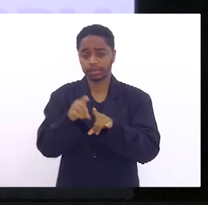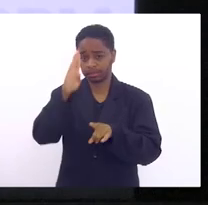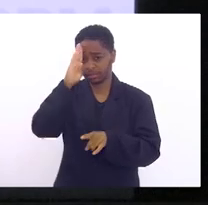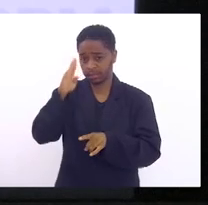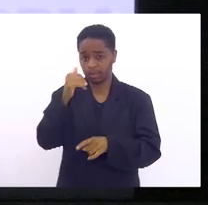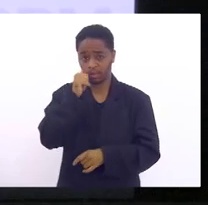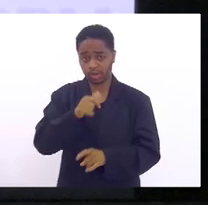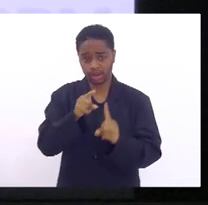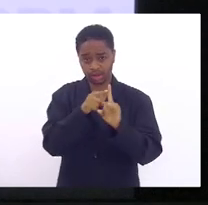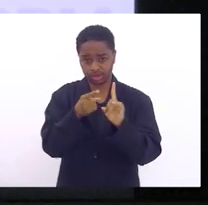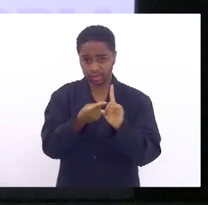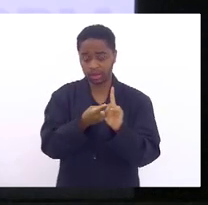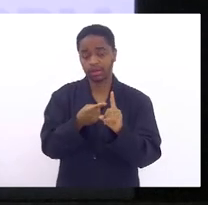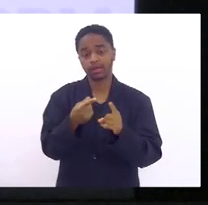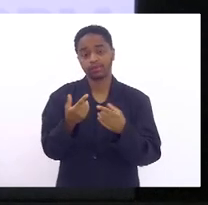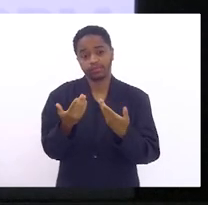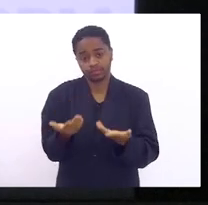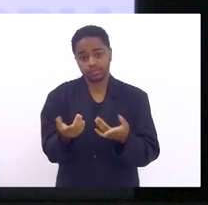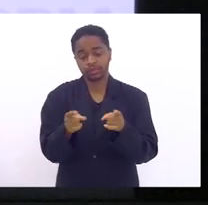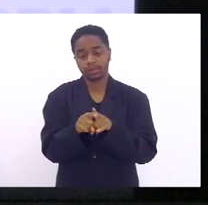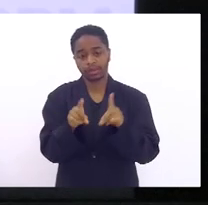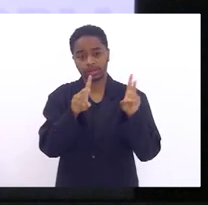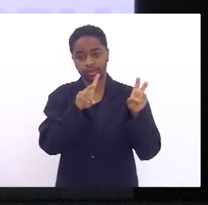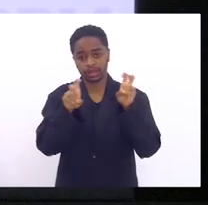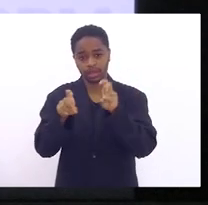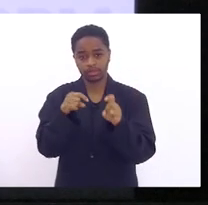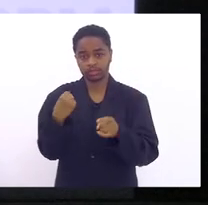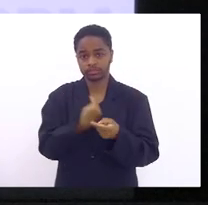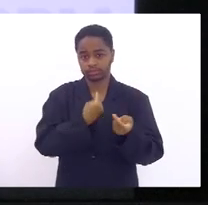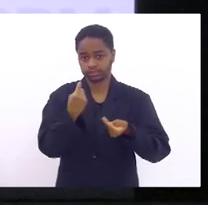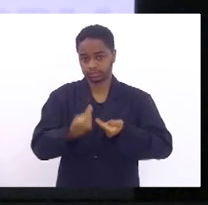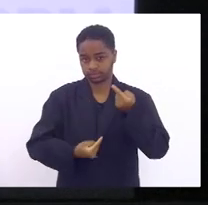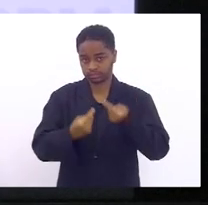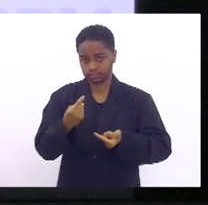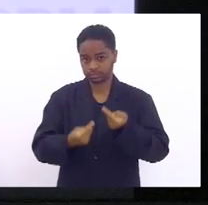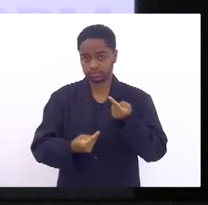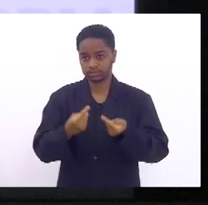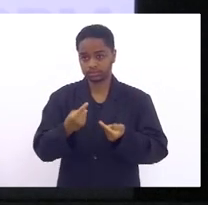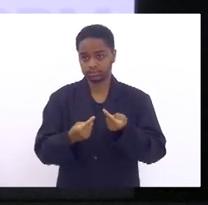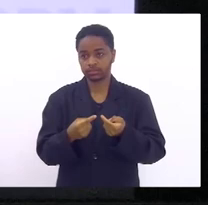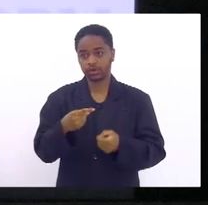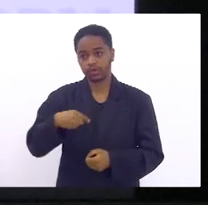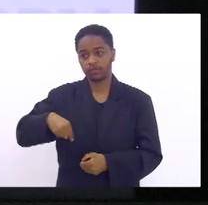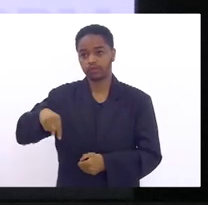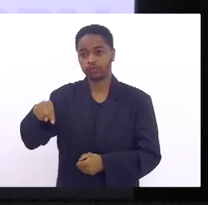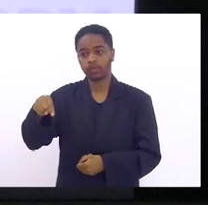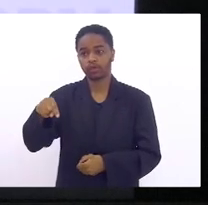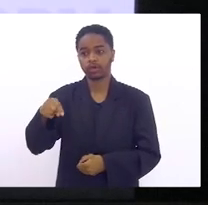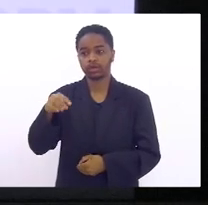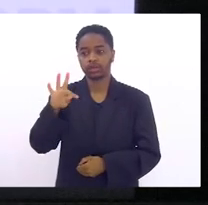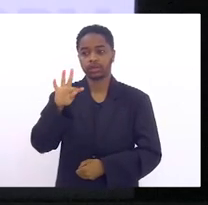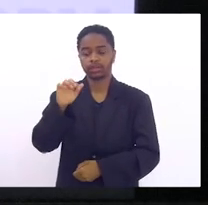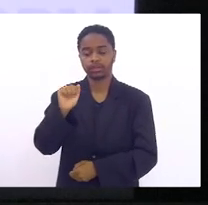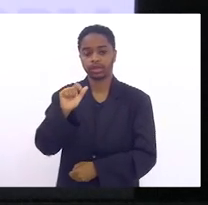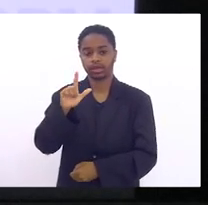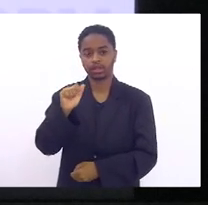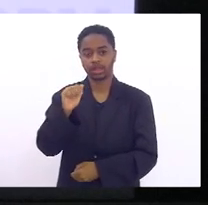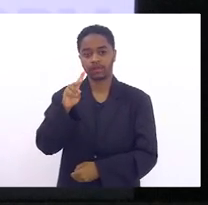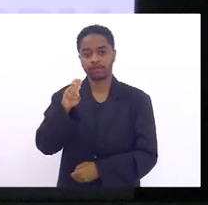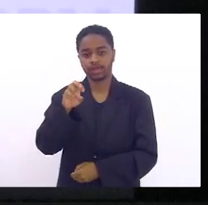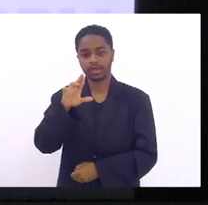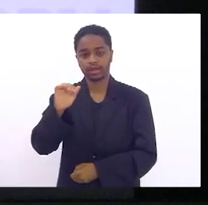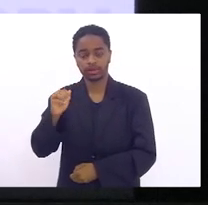gestantes Então esse foi um dos temas a gente pode ir ao talavera Bruce e e entender um pouco também